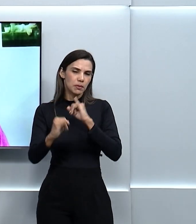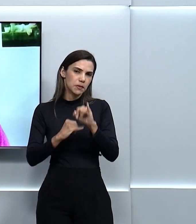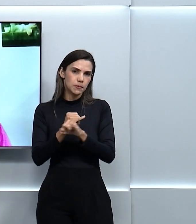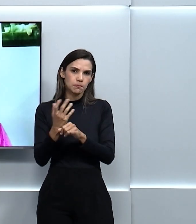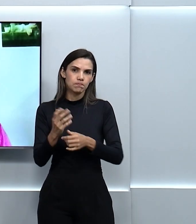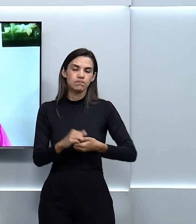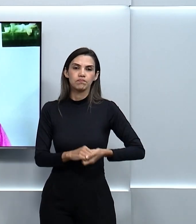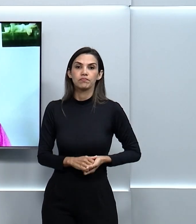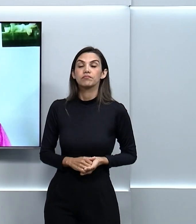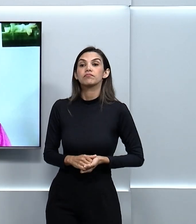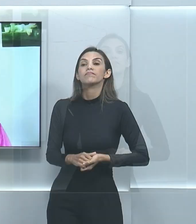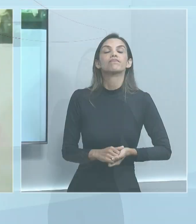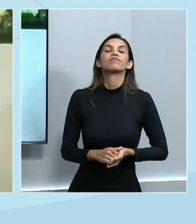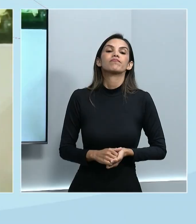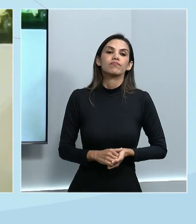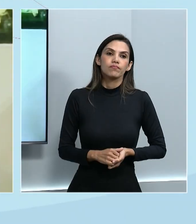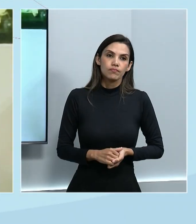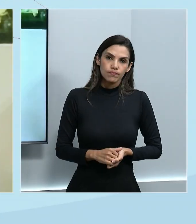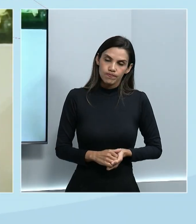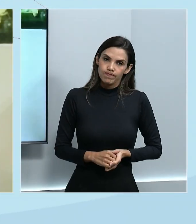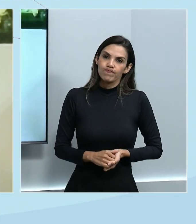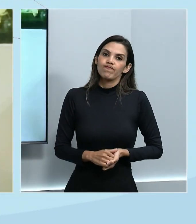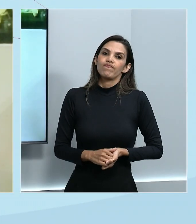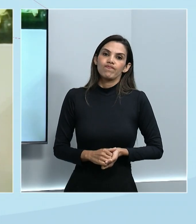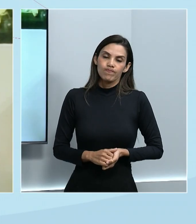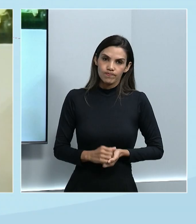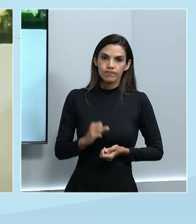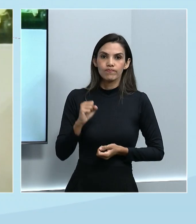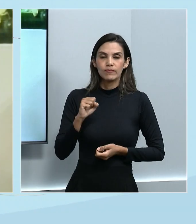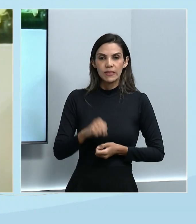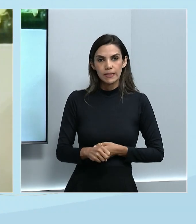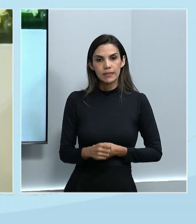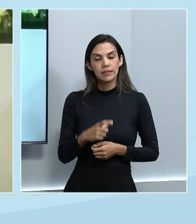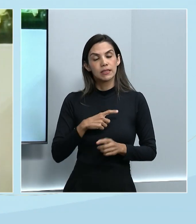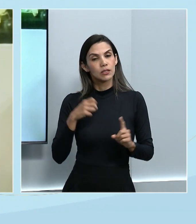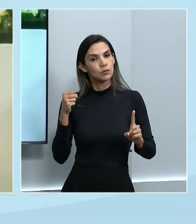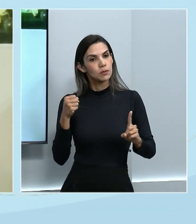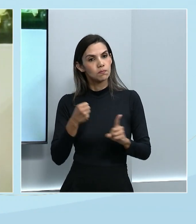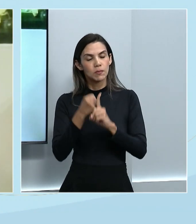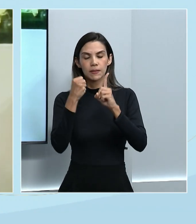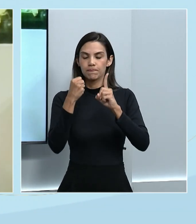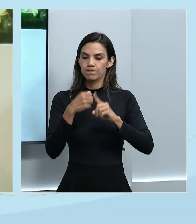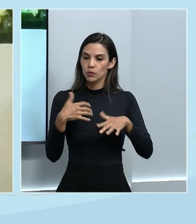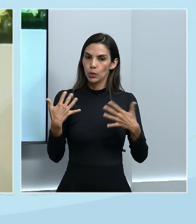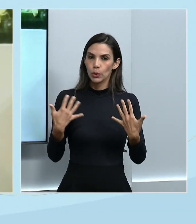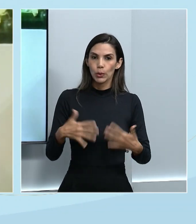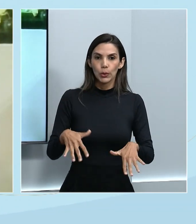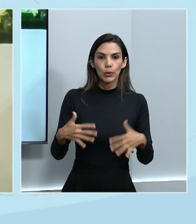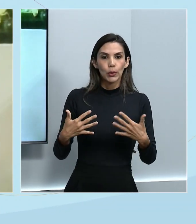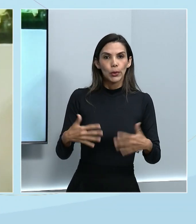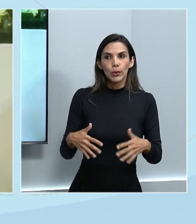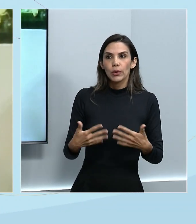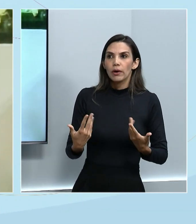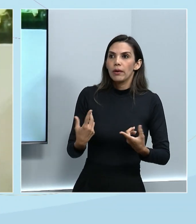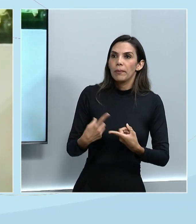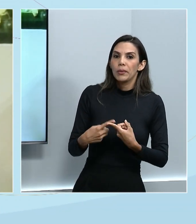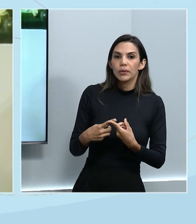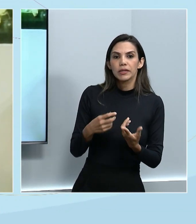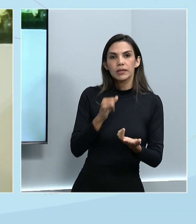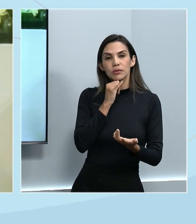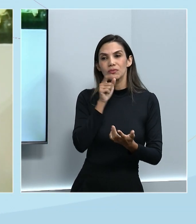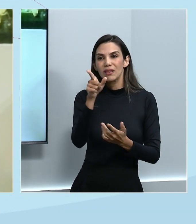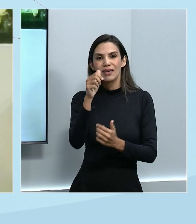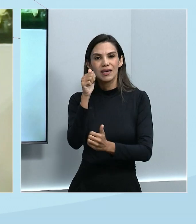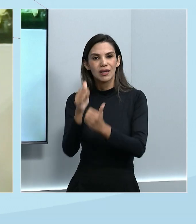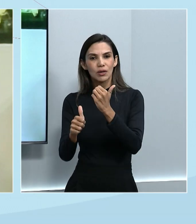Sim, o impacto é até certo ponto imensurável por conta das outras exigências que o